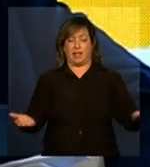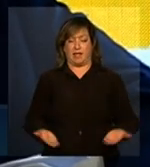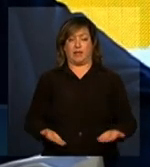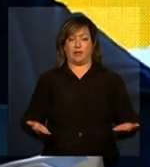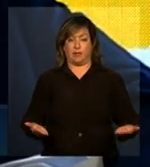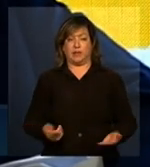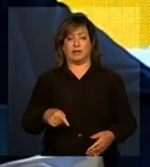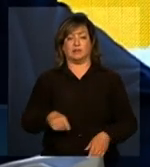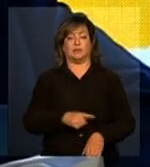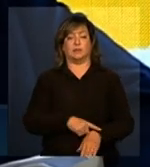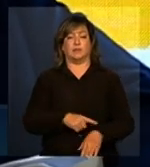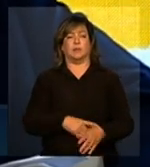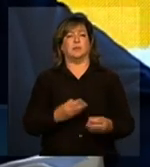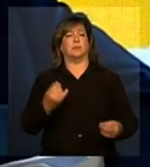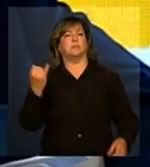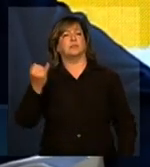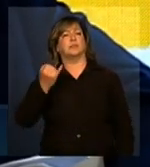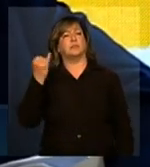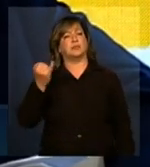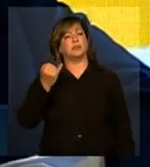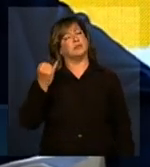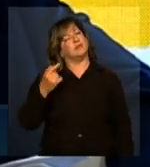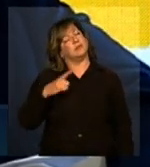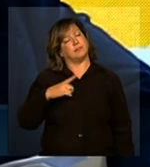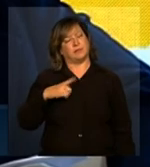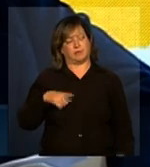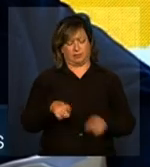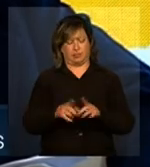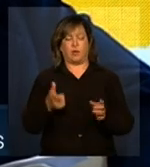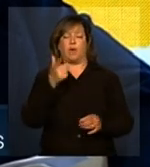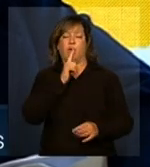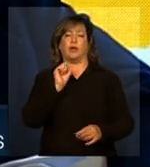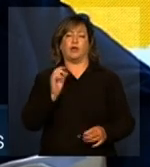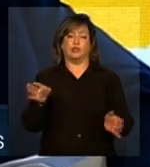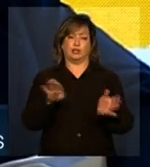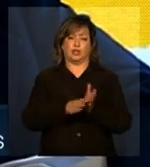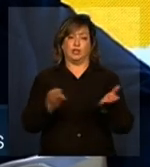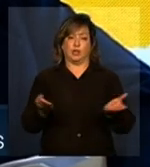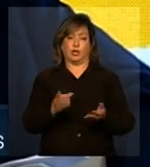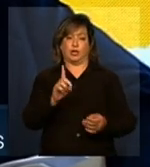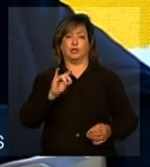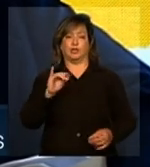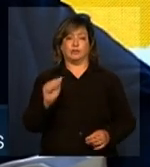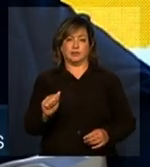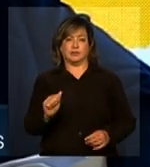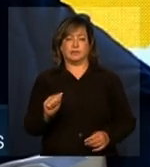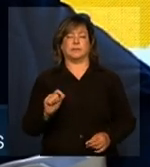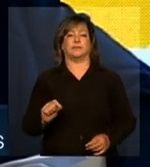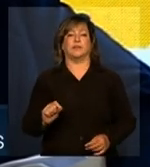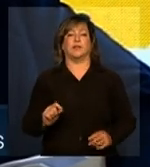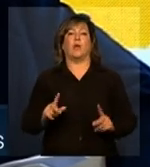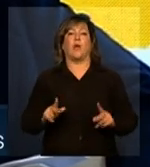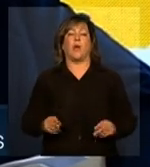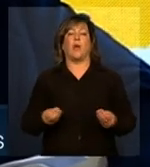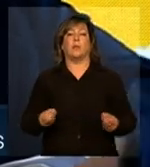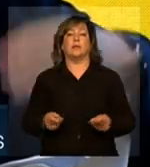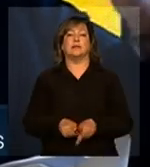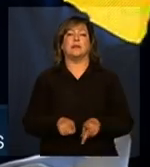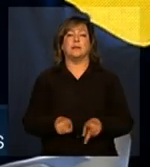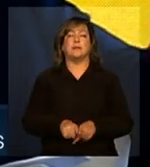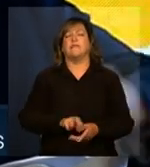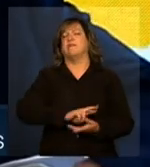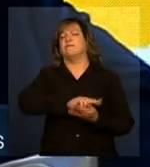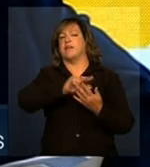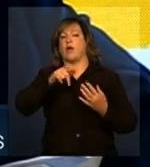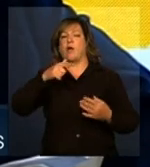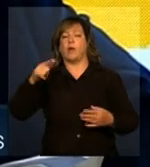que foram tão vitais para que pudesse chegar ao dia de hoje, assim como foram tantos outros